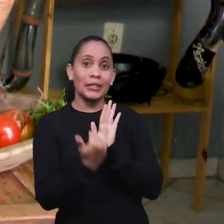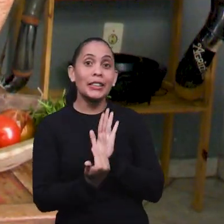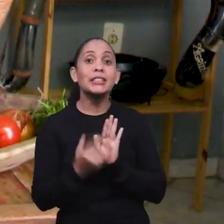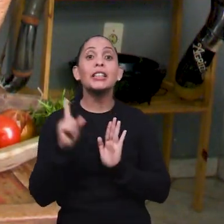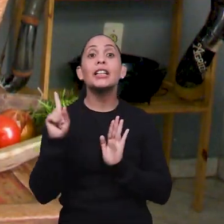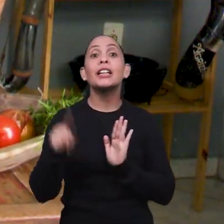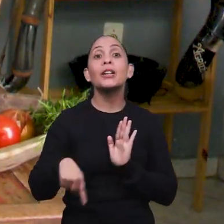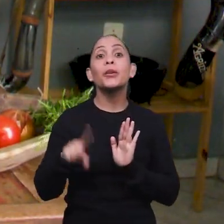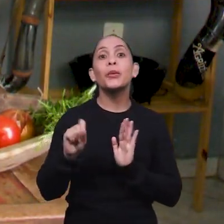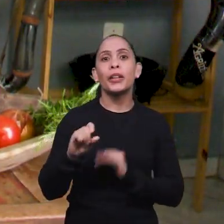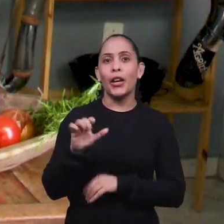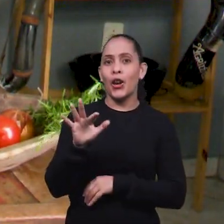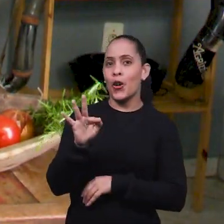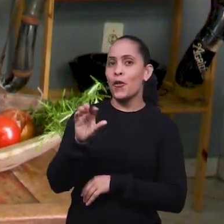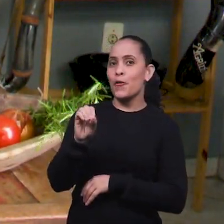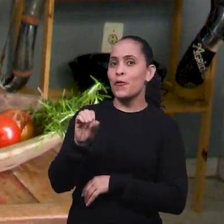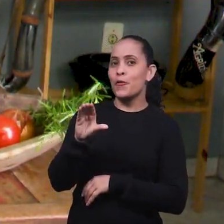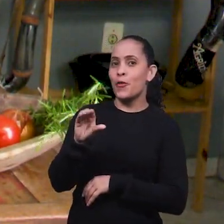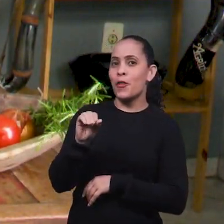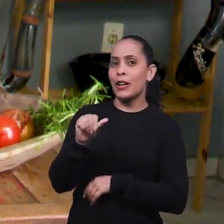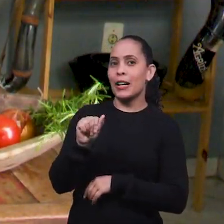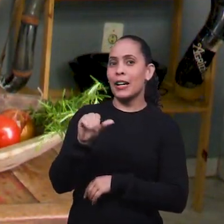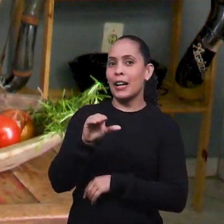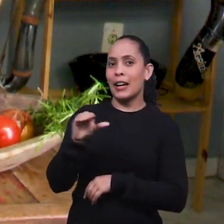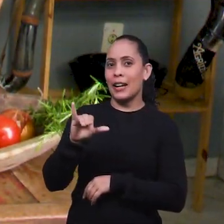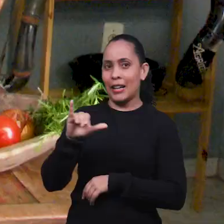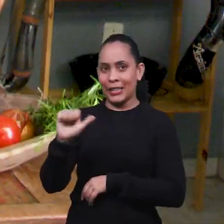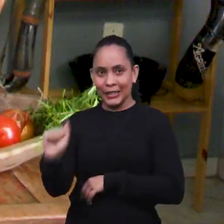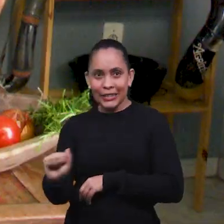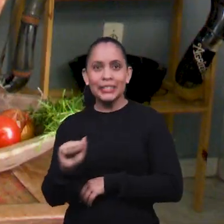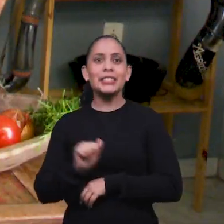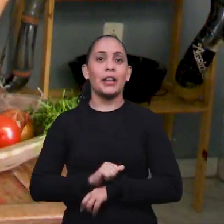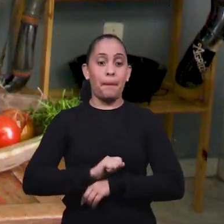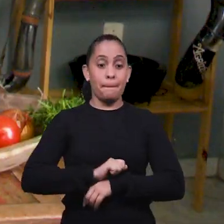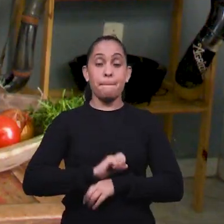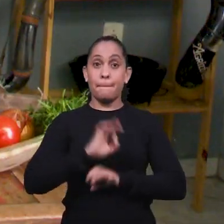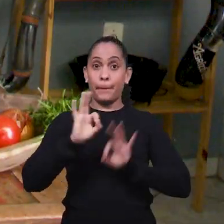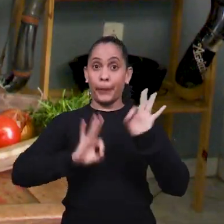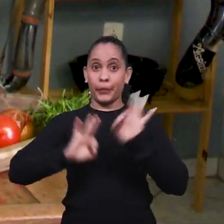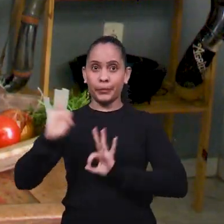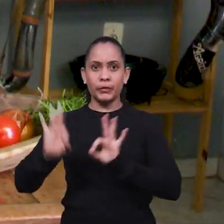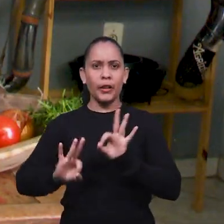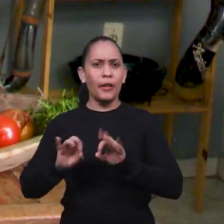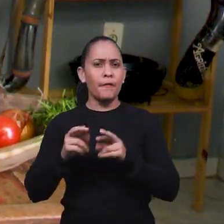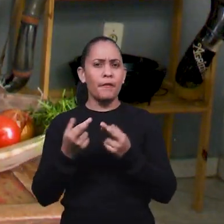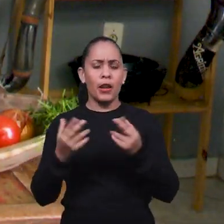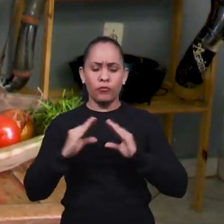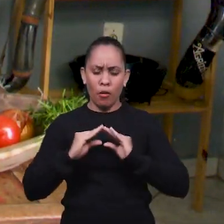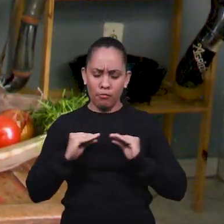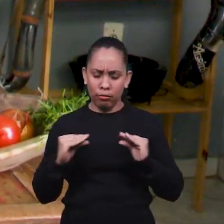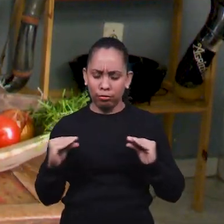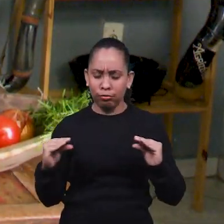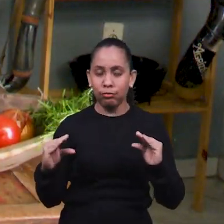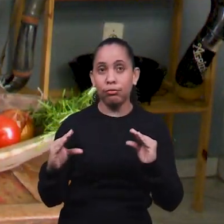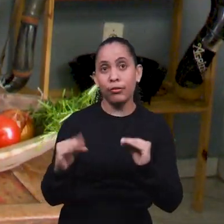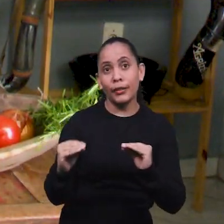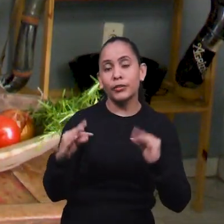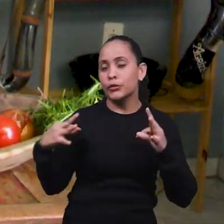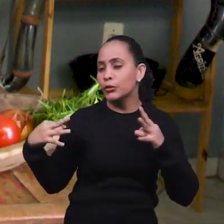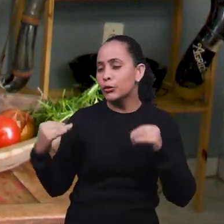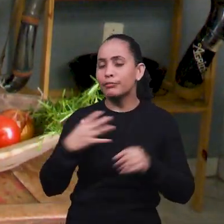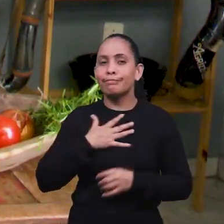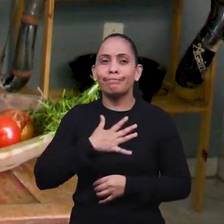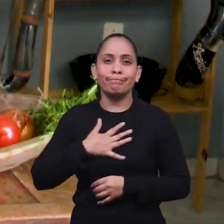quê? Focaccia. Focaccia, um pão italiano, que vocês vão ver que tem várias formas de rechear. Então dá para